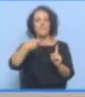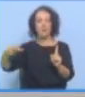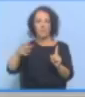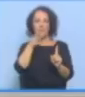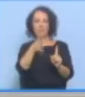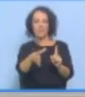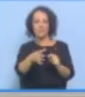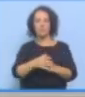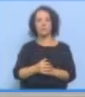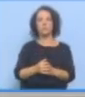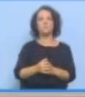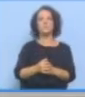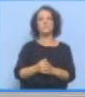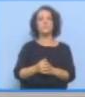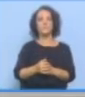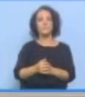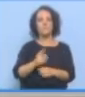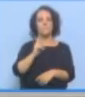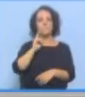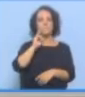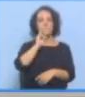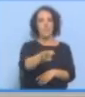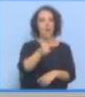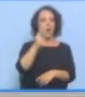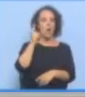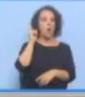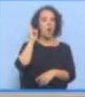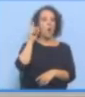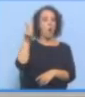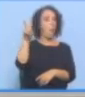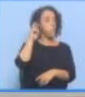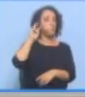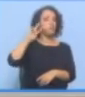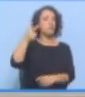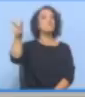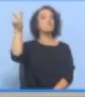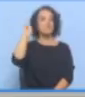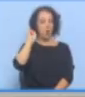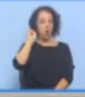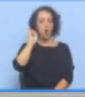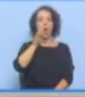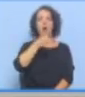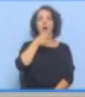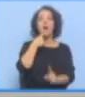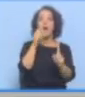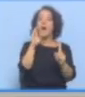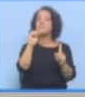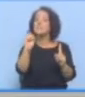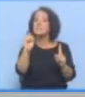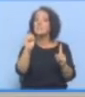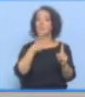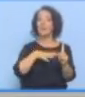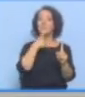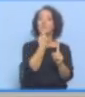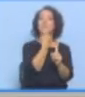faz com que os surdos ouçam e os mudos falem. no plural, os surdos e os mudos. Ou